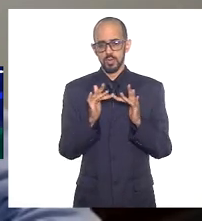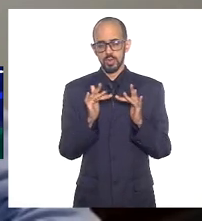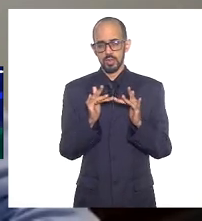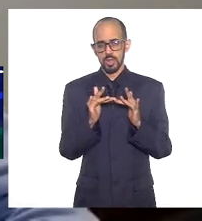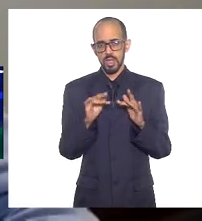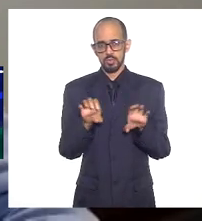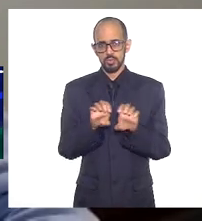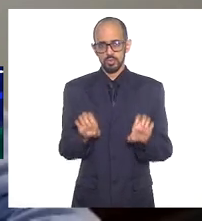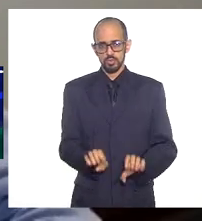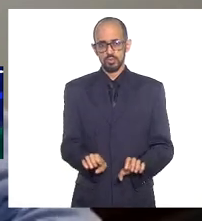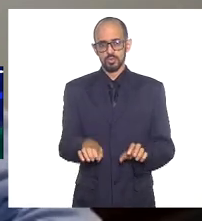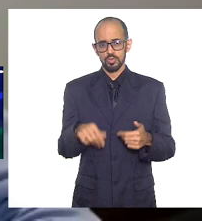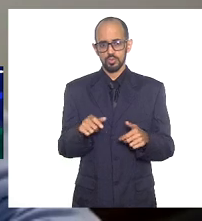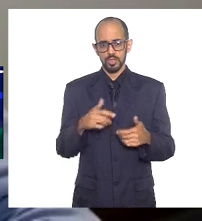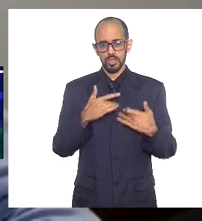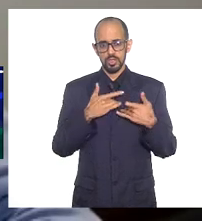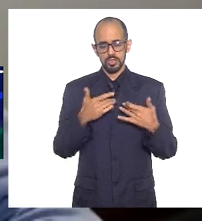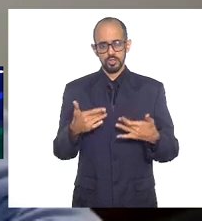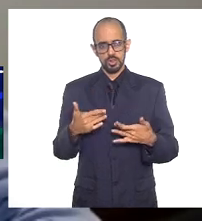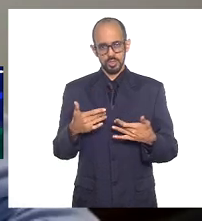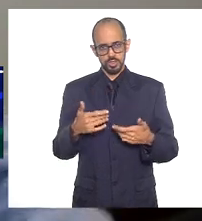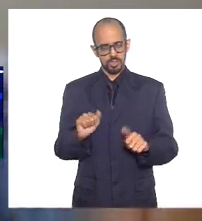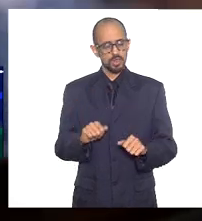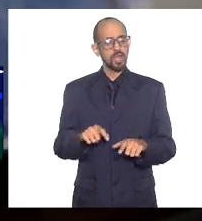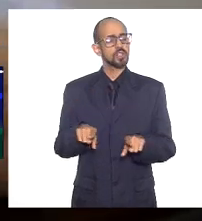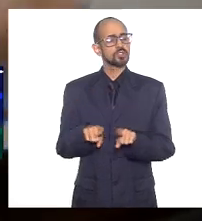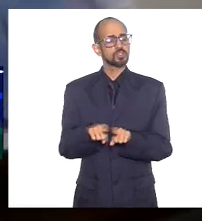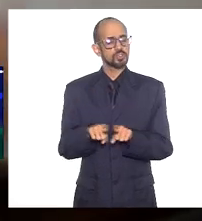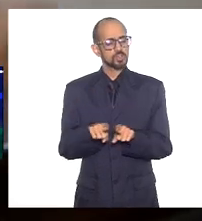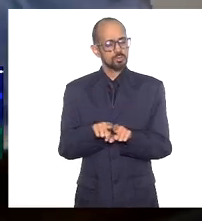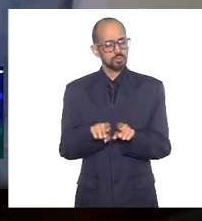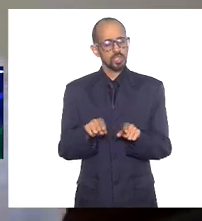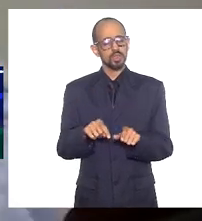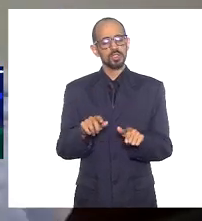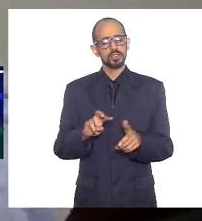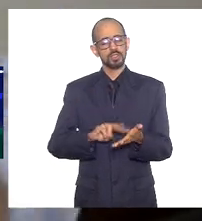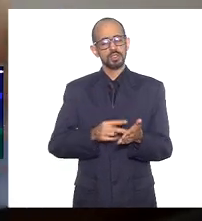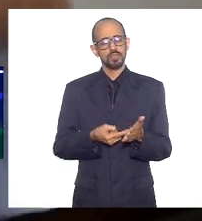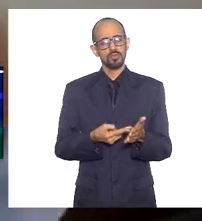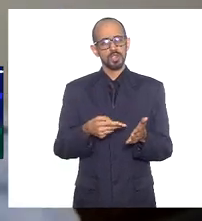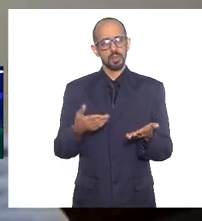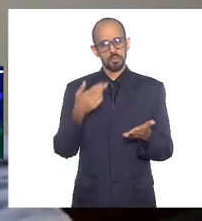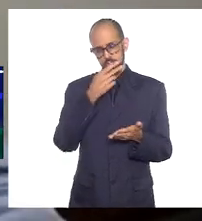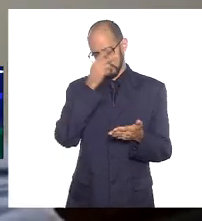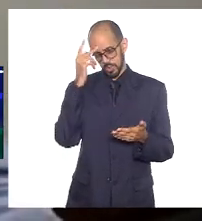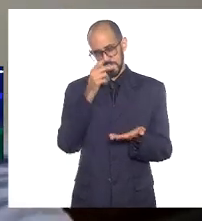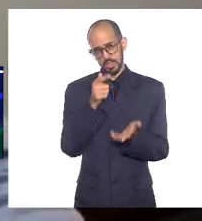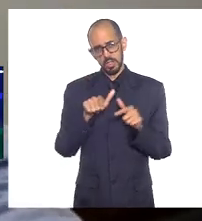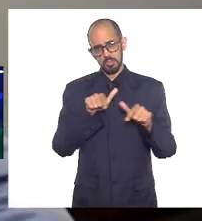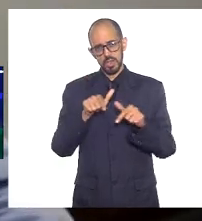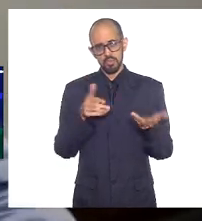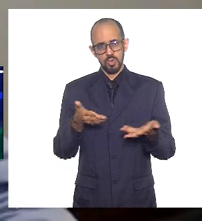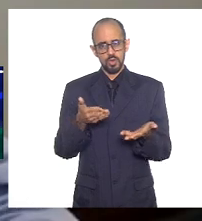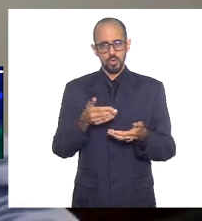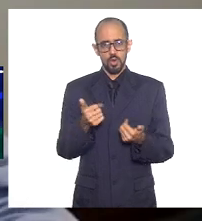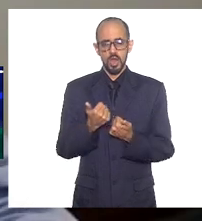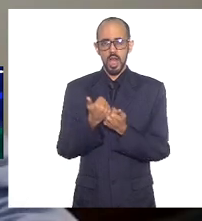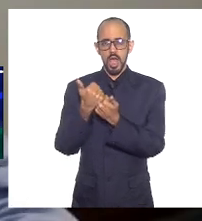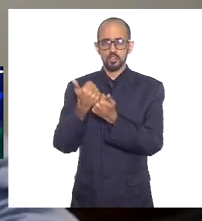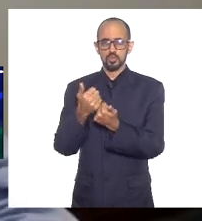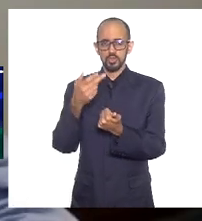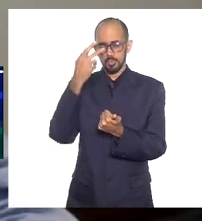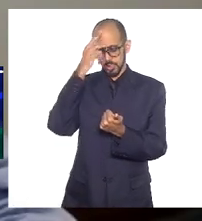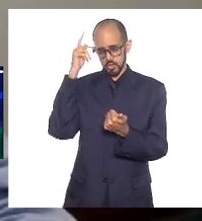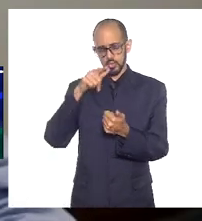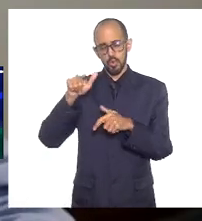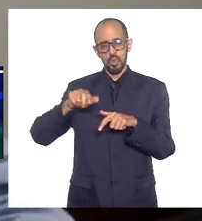repartição da solidariedade intergeracional ou seja quem está trabalhando agora contribui para lastrear para custear a